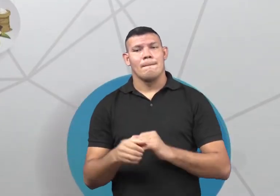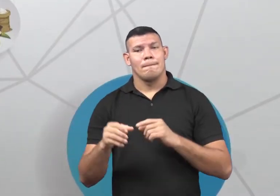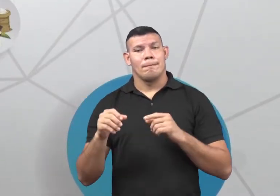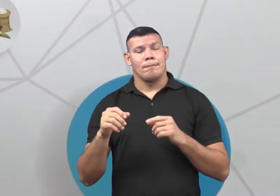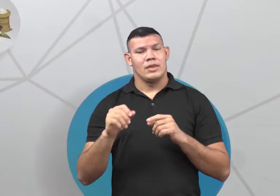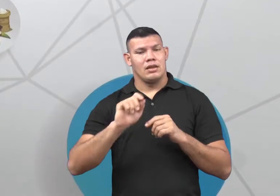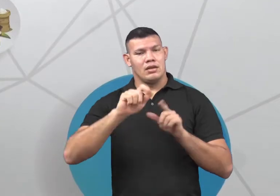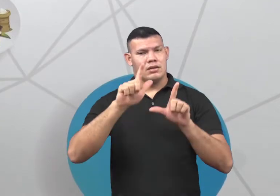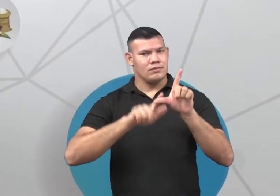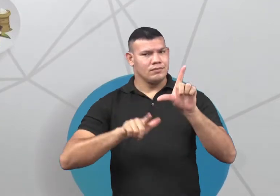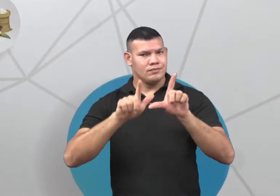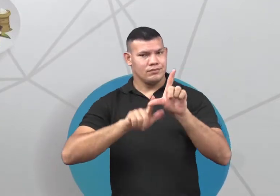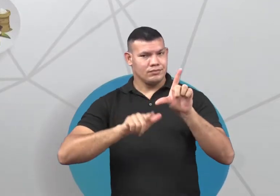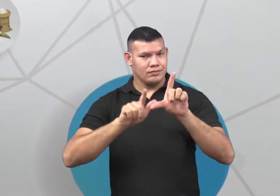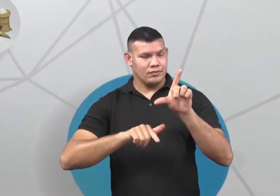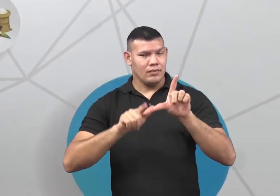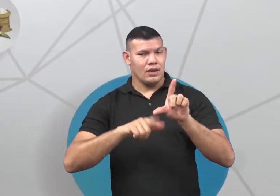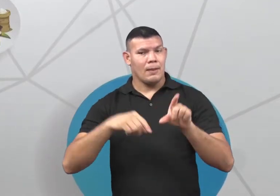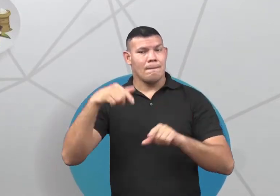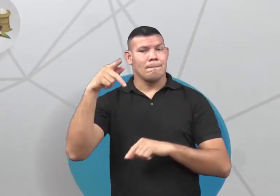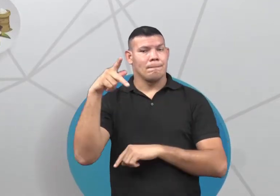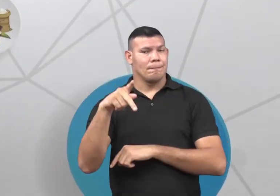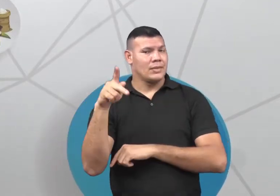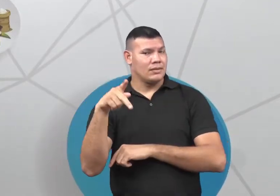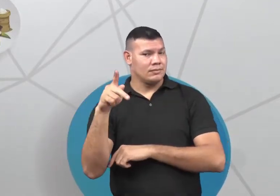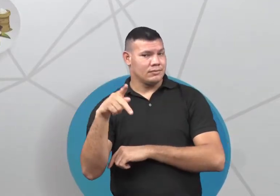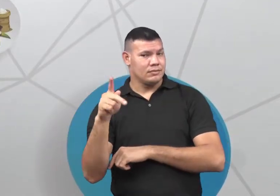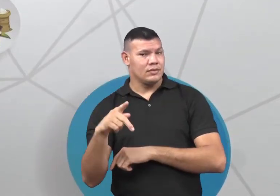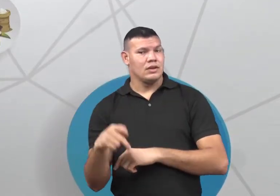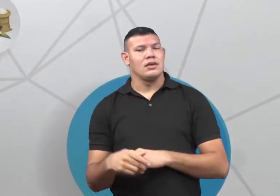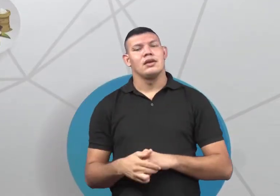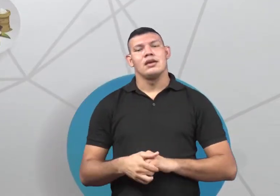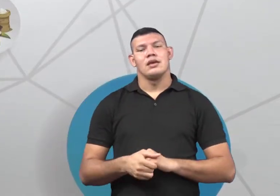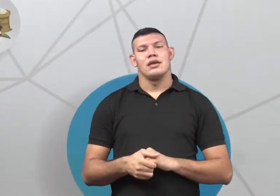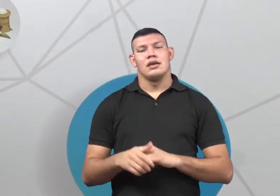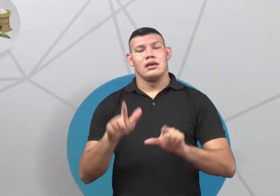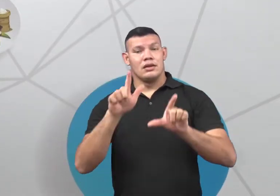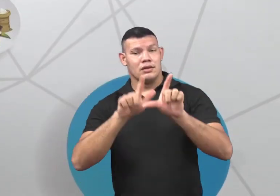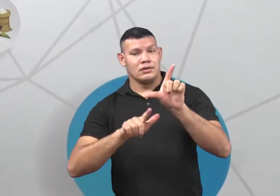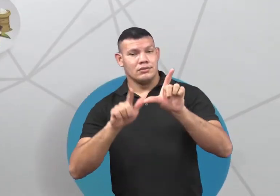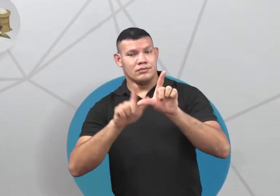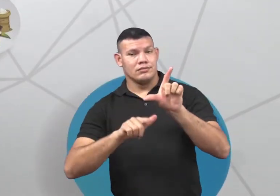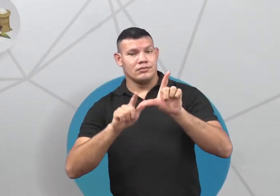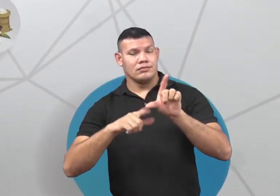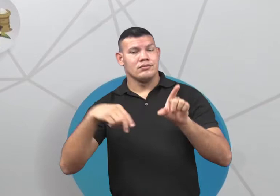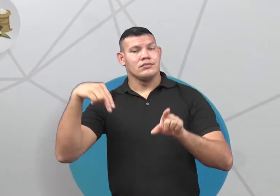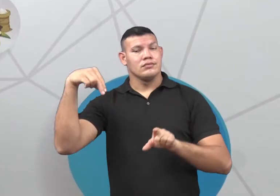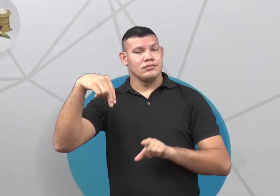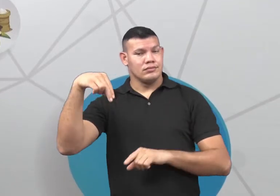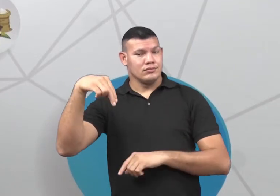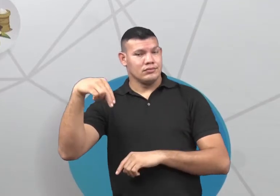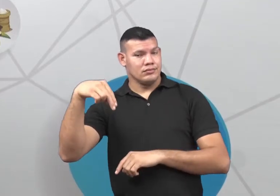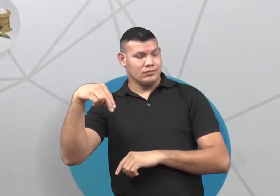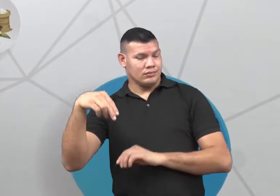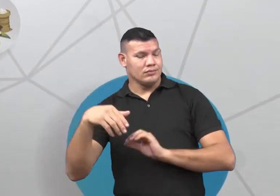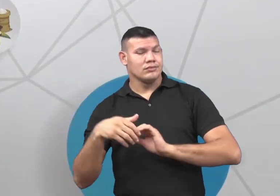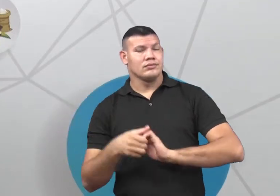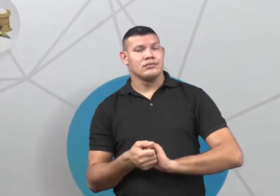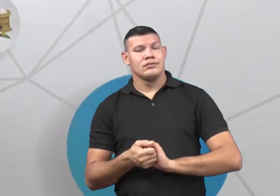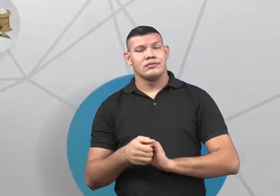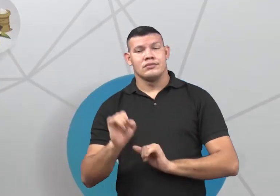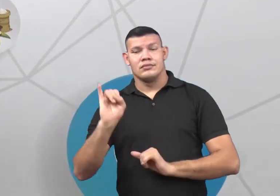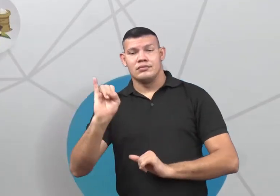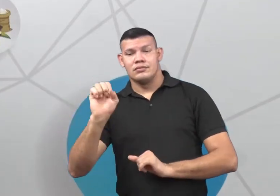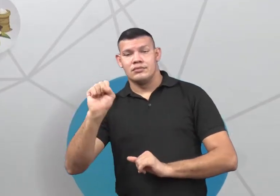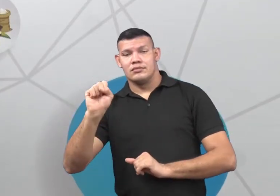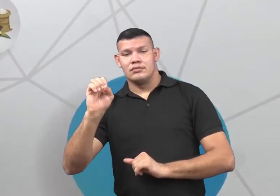mesmo número de prótons. Isótonos tem a letra N, então isso significa que é o mesmo número de nêutrons.